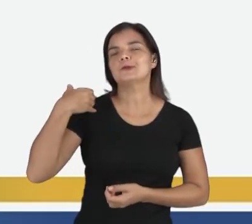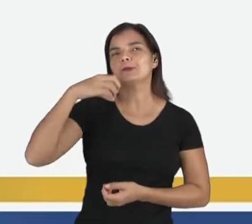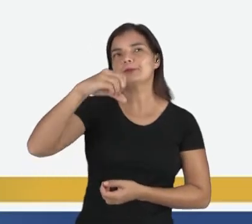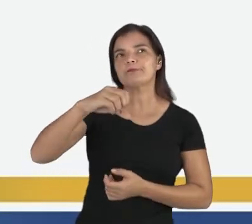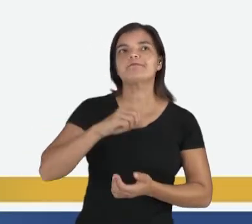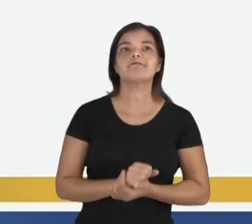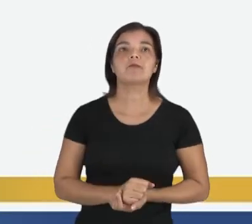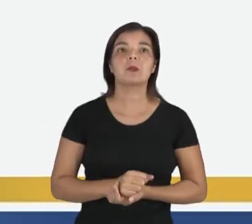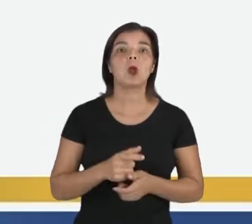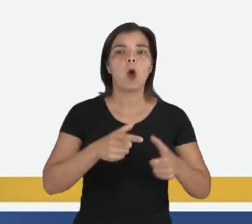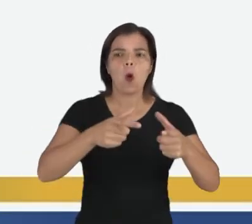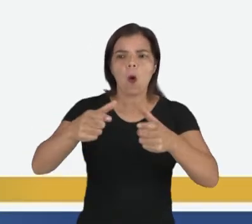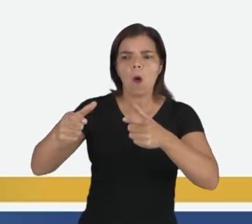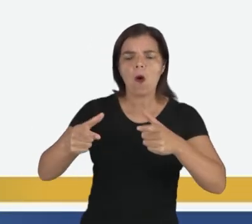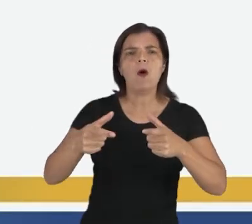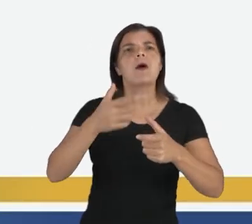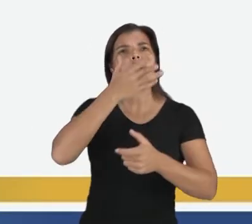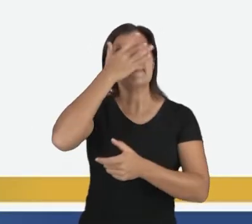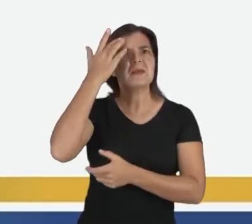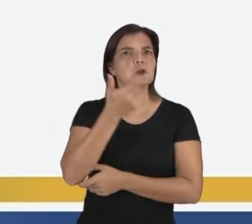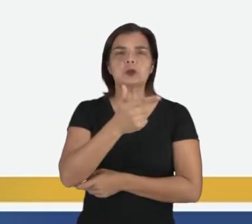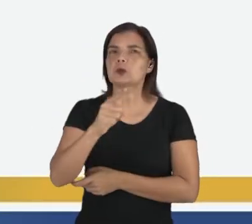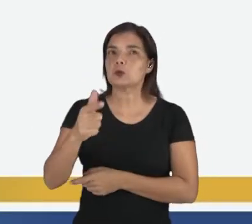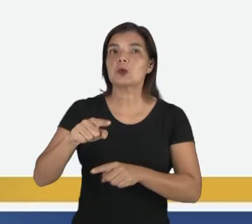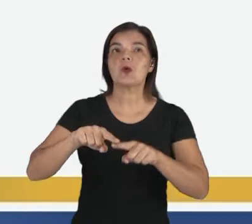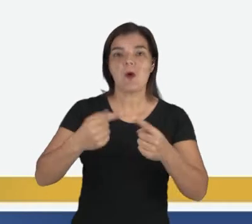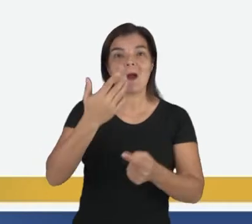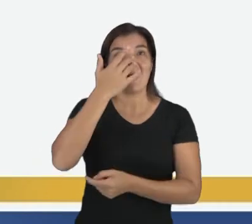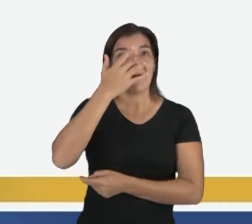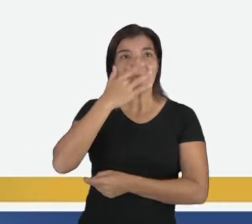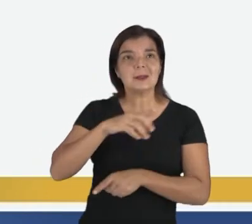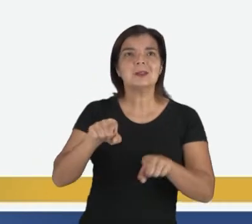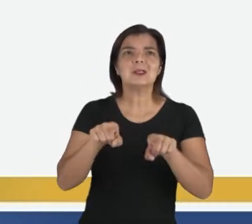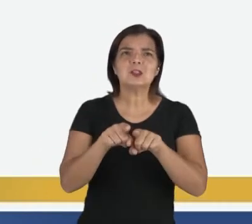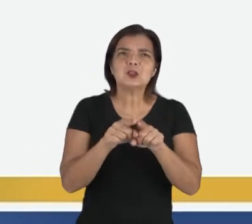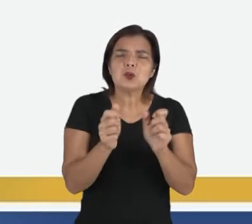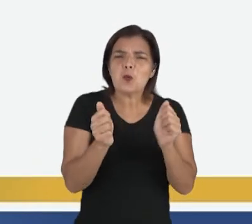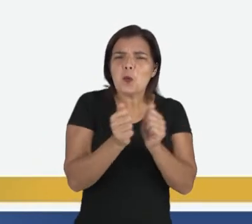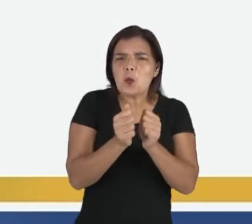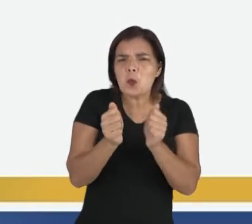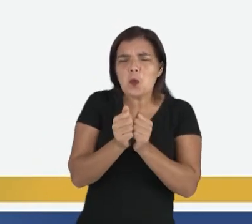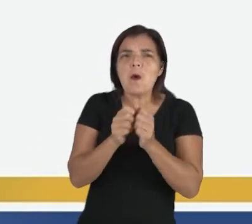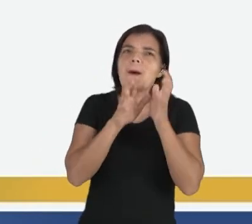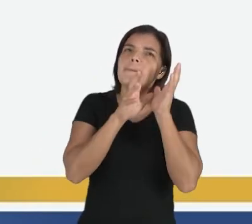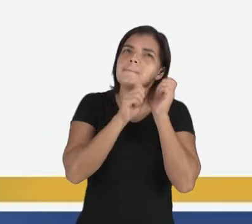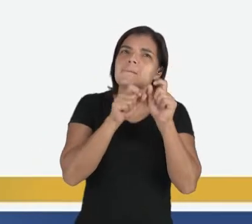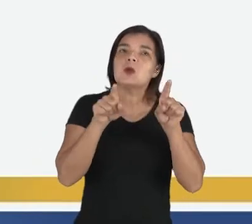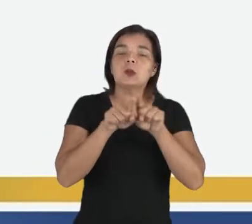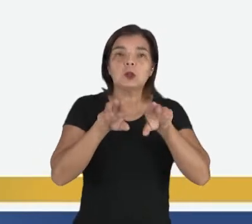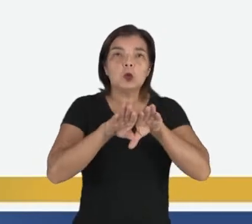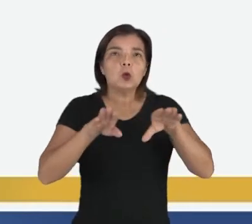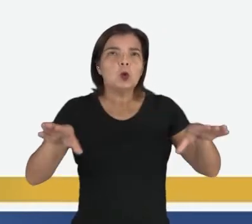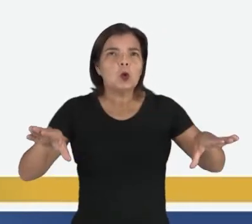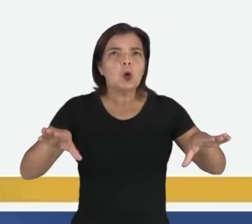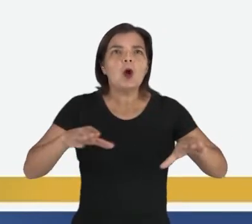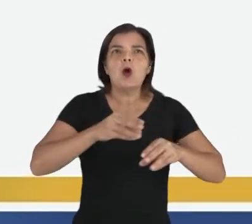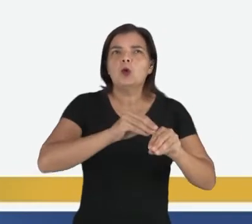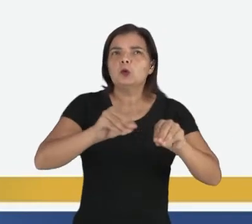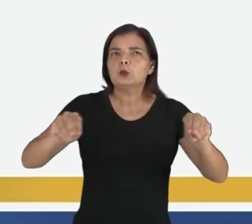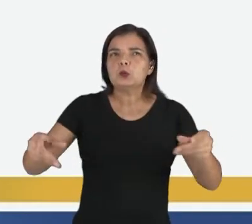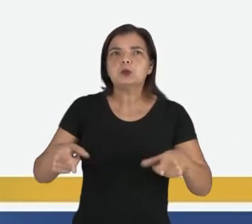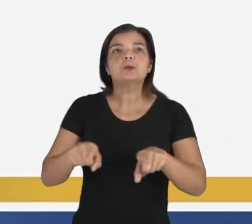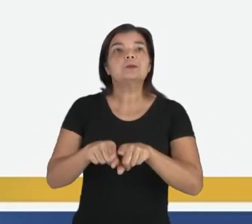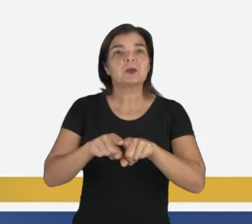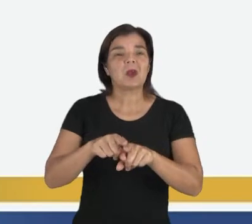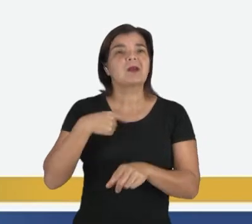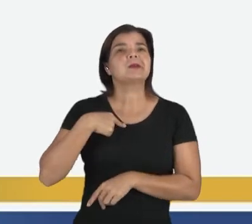anos. Espaço para tanta gente não há. As crianças se amontoam para dormir em colchões espalhados pelo